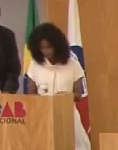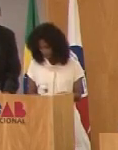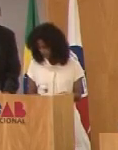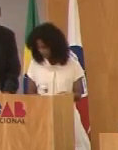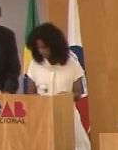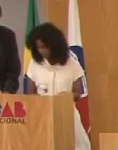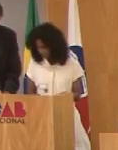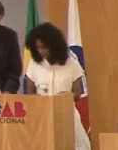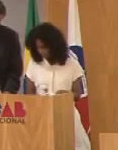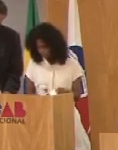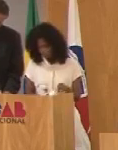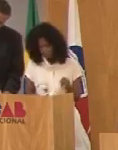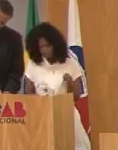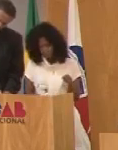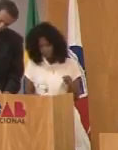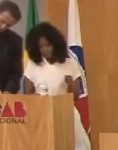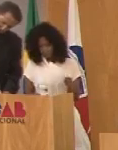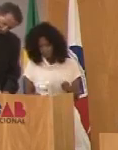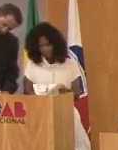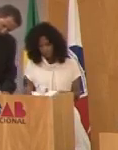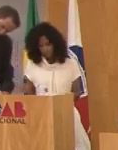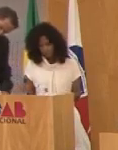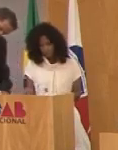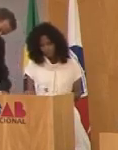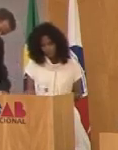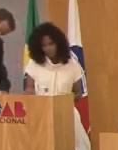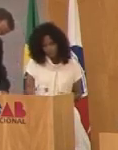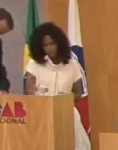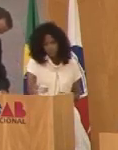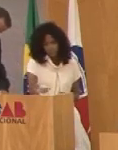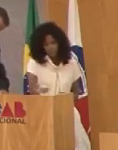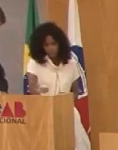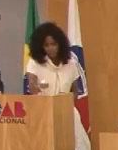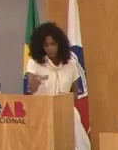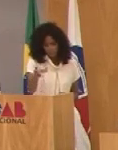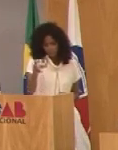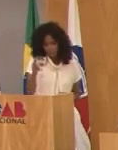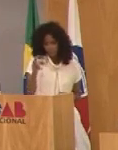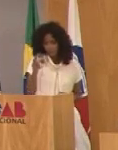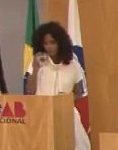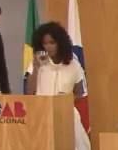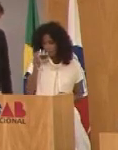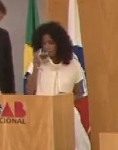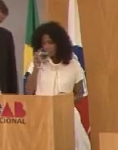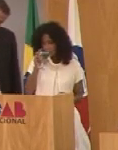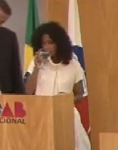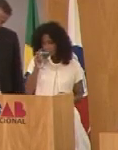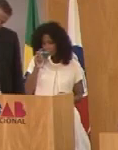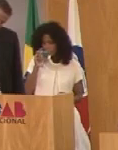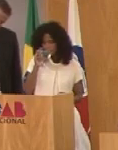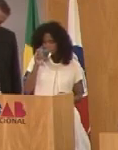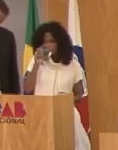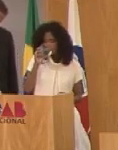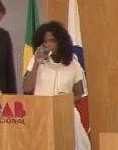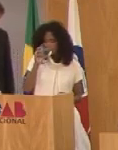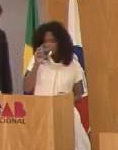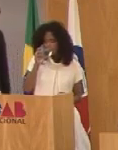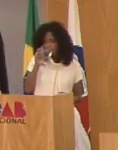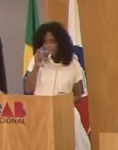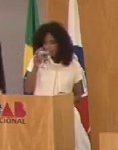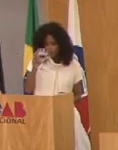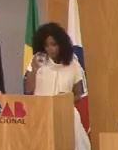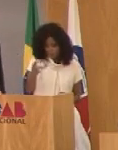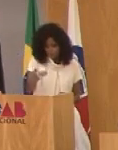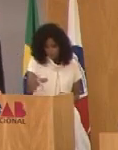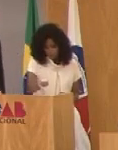2019. O discurso também recorrente contra movimentos sociais, e os movimentos sociais são o motor de